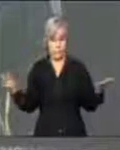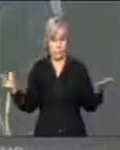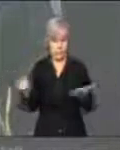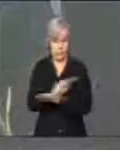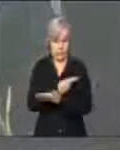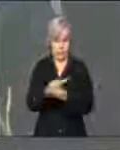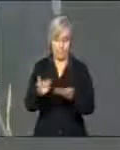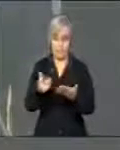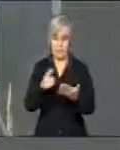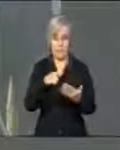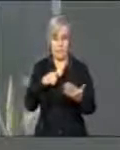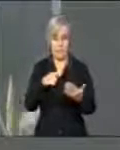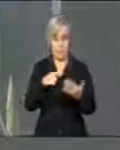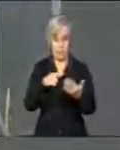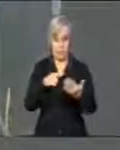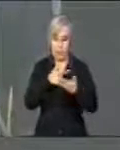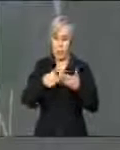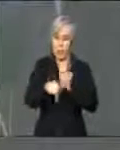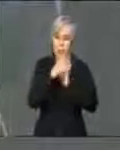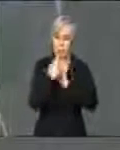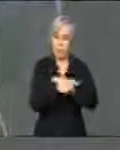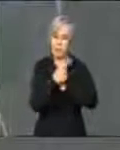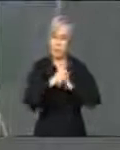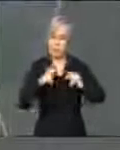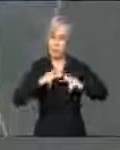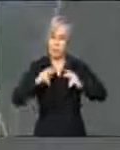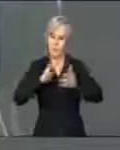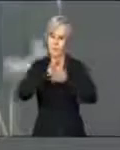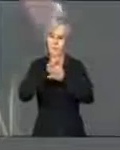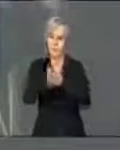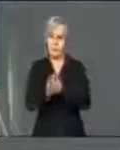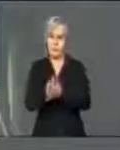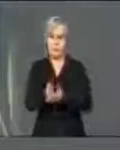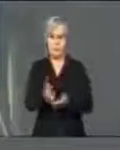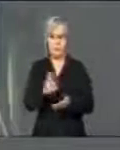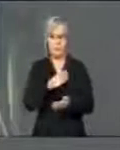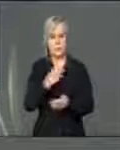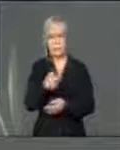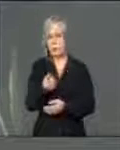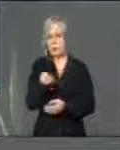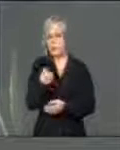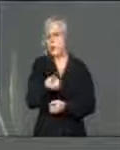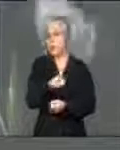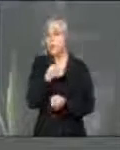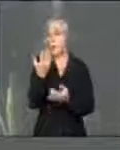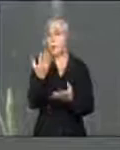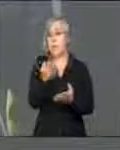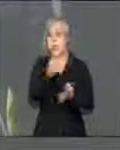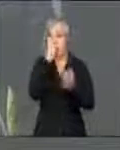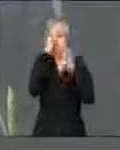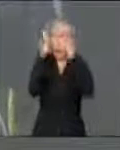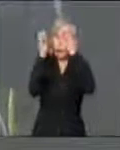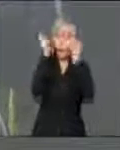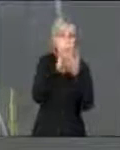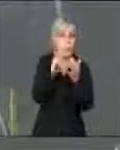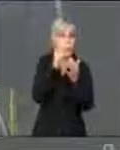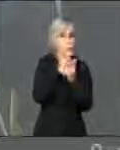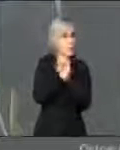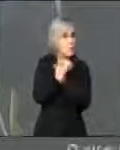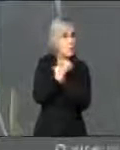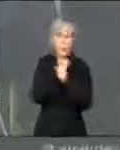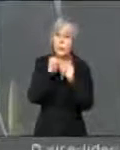tem conotações próprias e impacto devastador. São cifras que fogem à compreensão da maioria